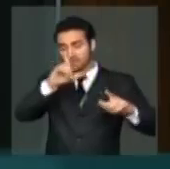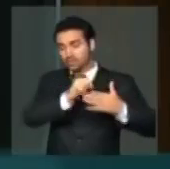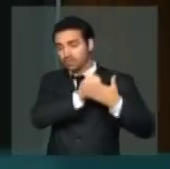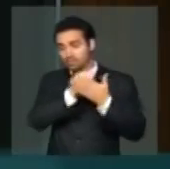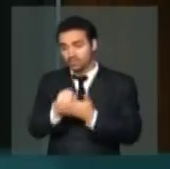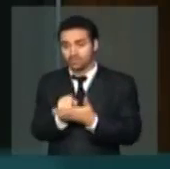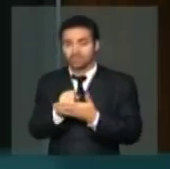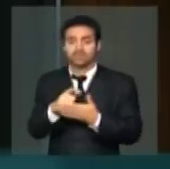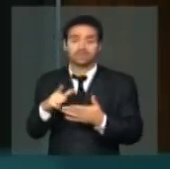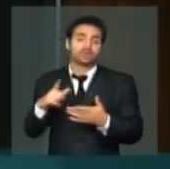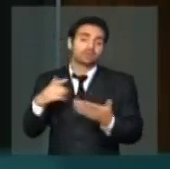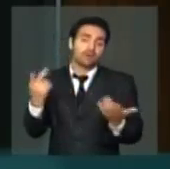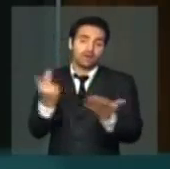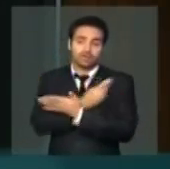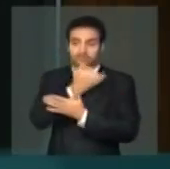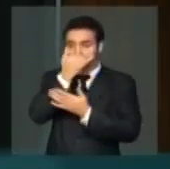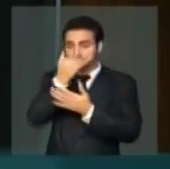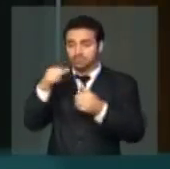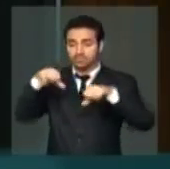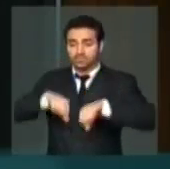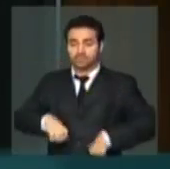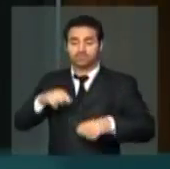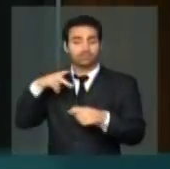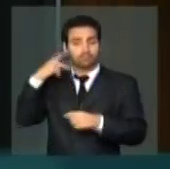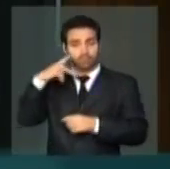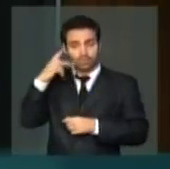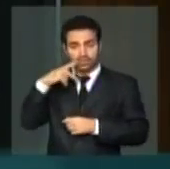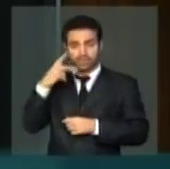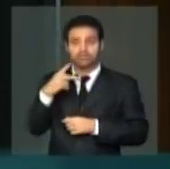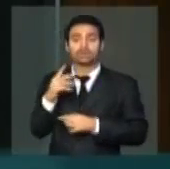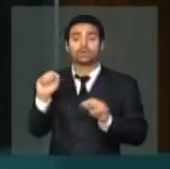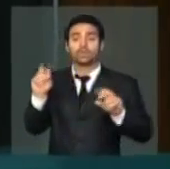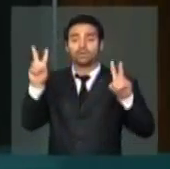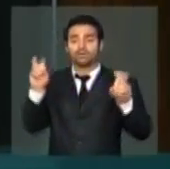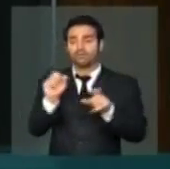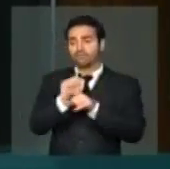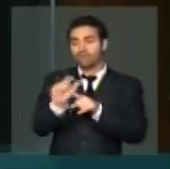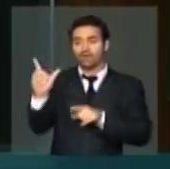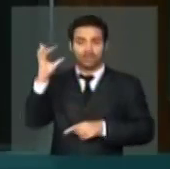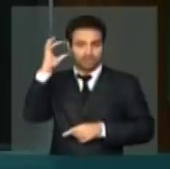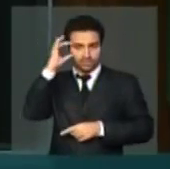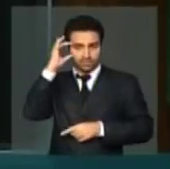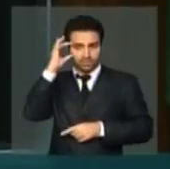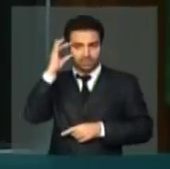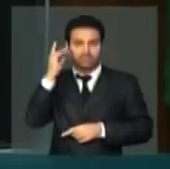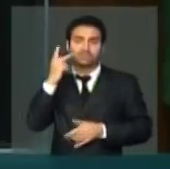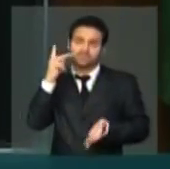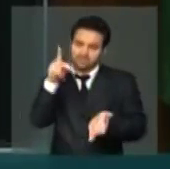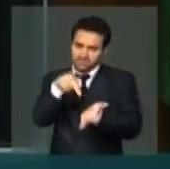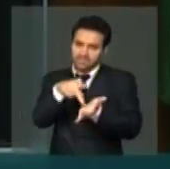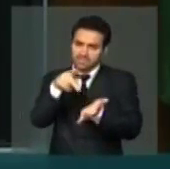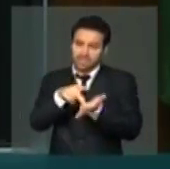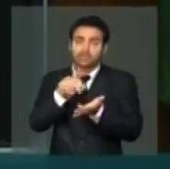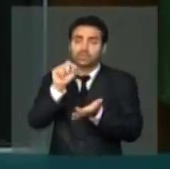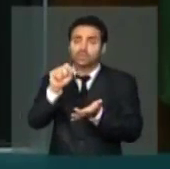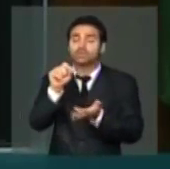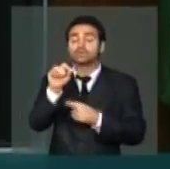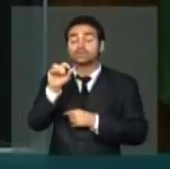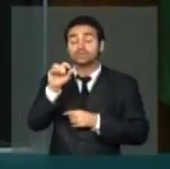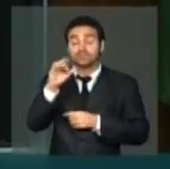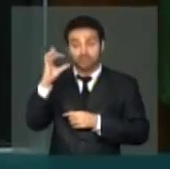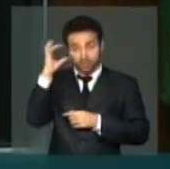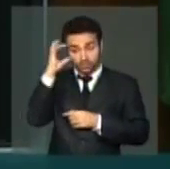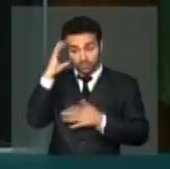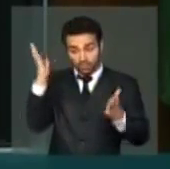uma crise política vocalizada no Fora Dilma. Reconheço que faltou ao governo Dilma, no início desse